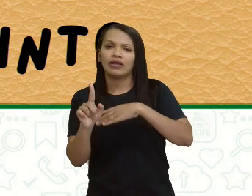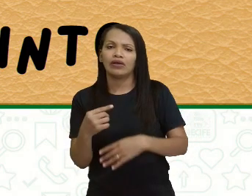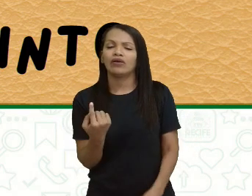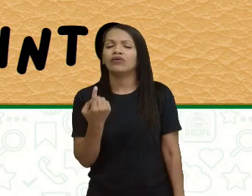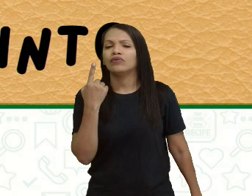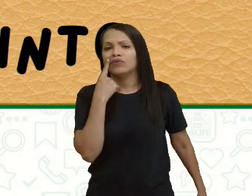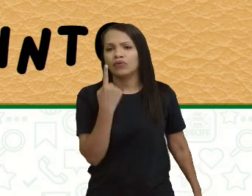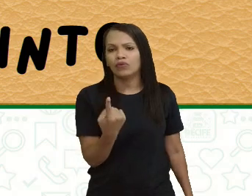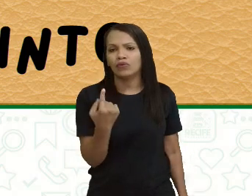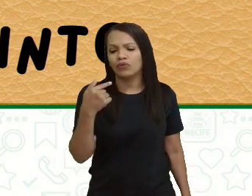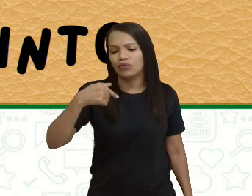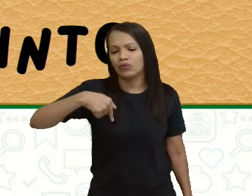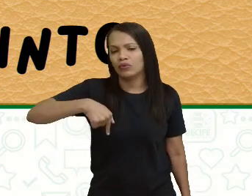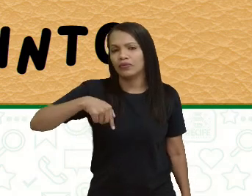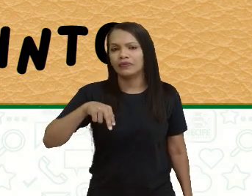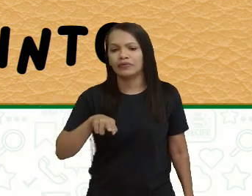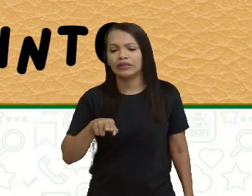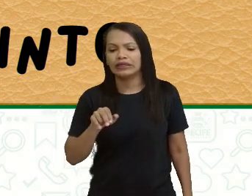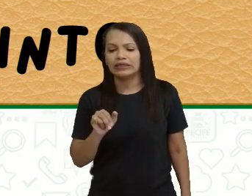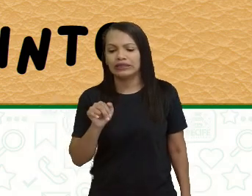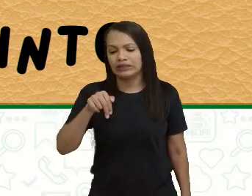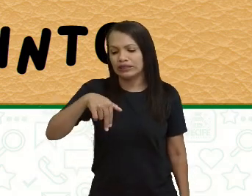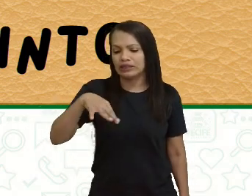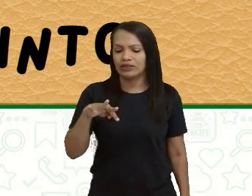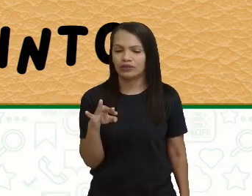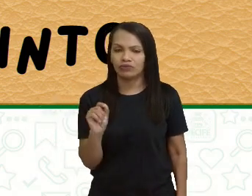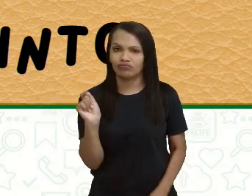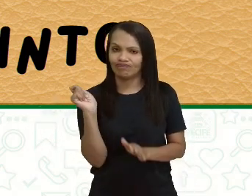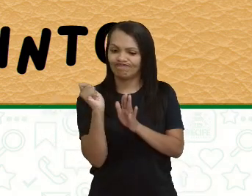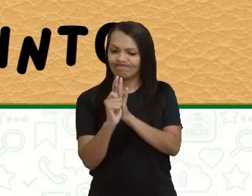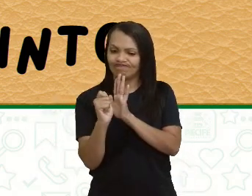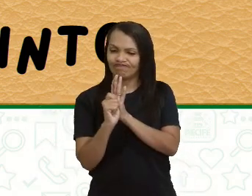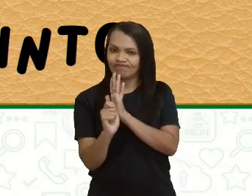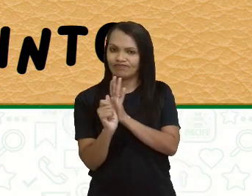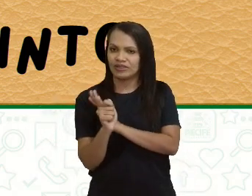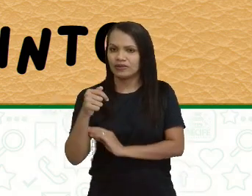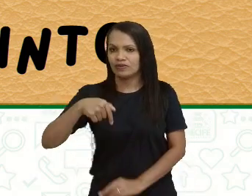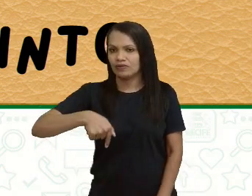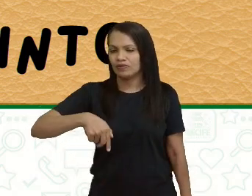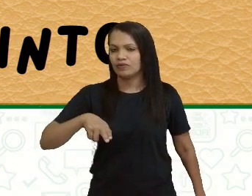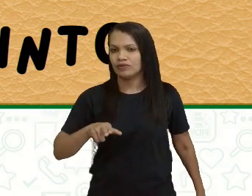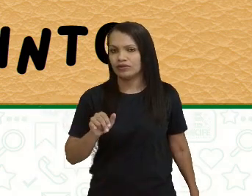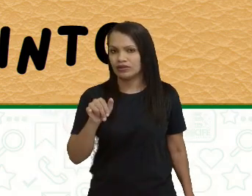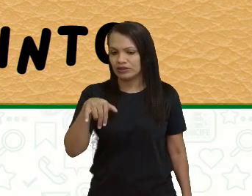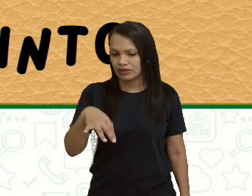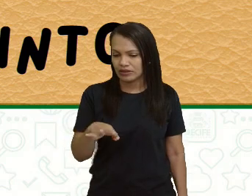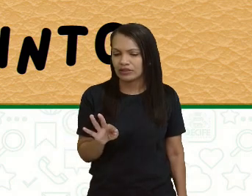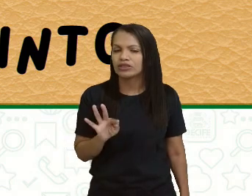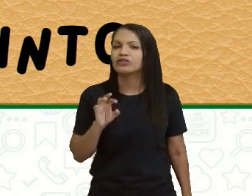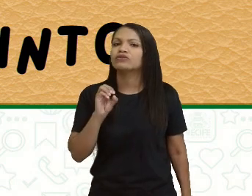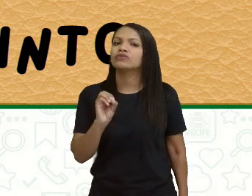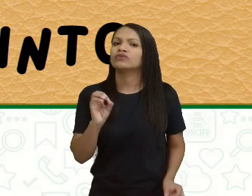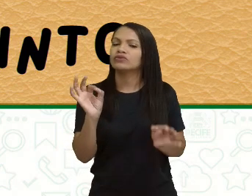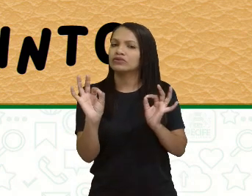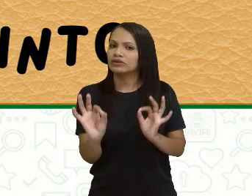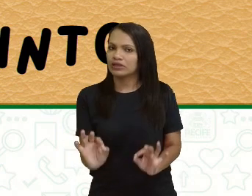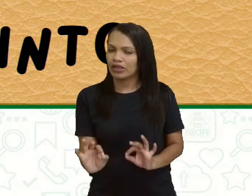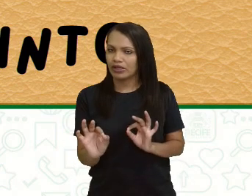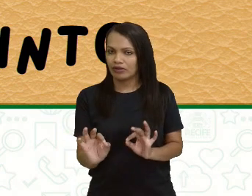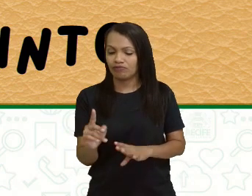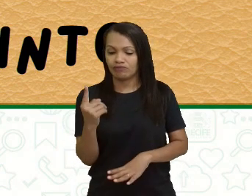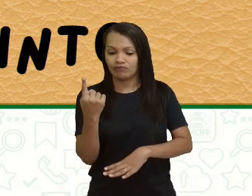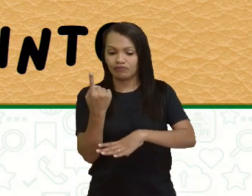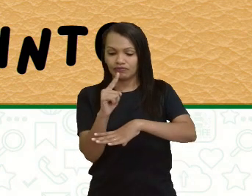é a representação, né, da nossa fração. É 1/5, tá? A parte que ela